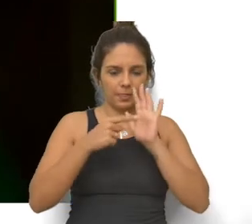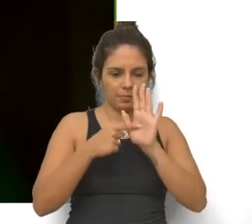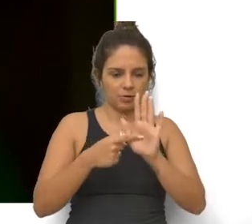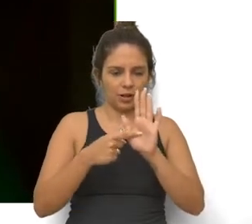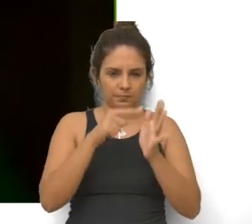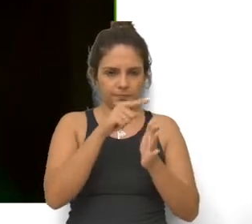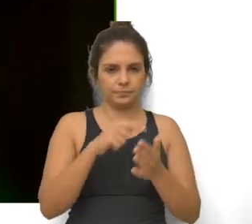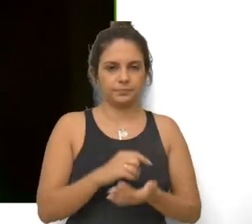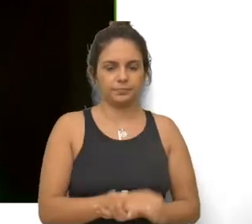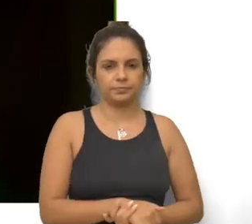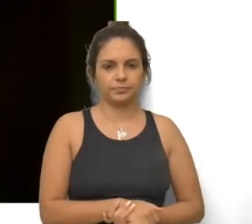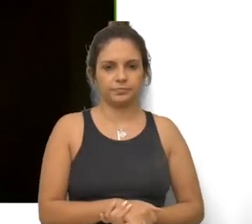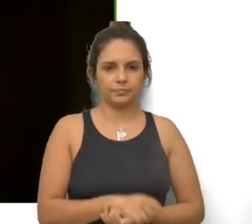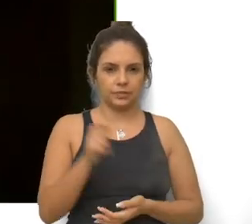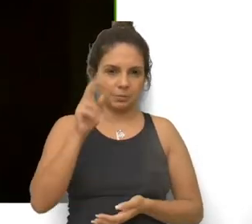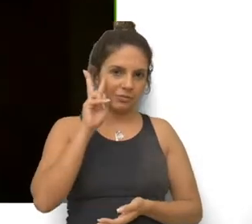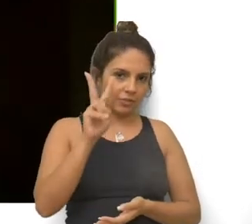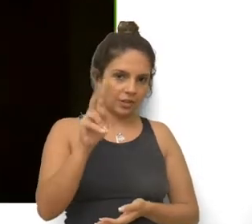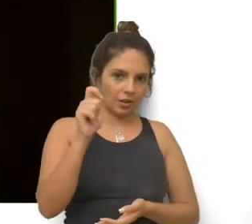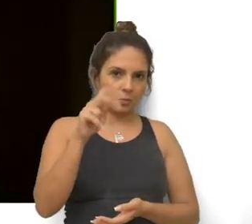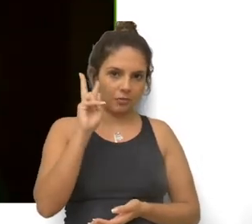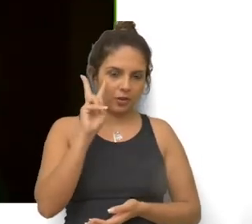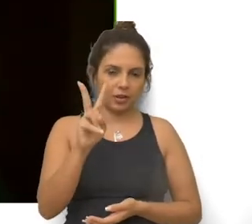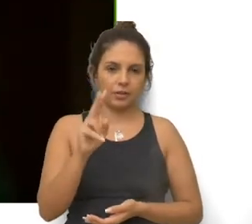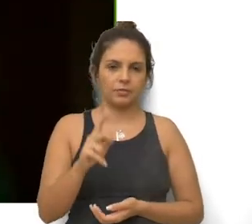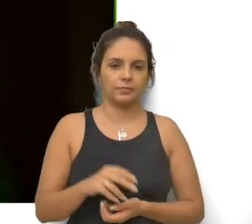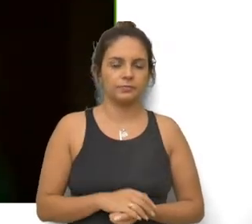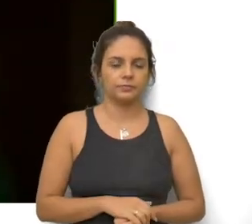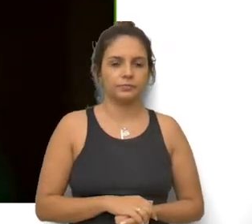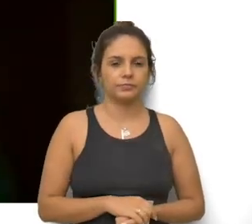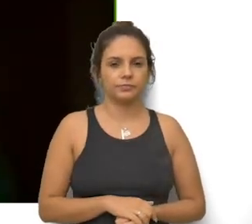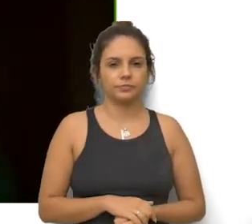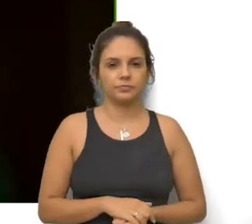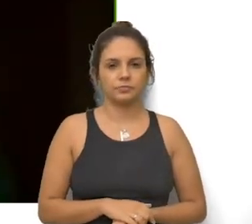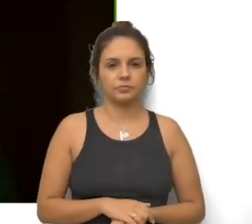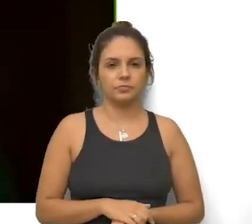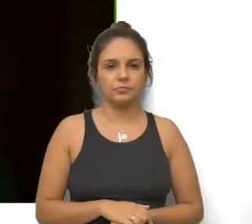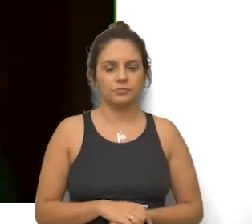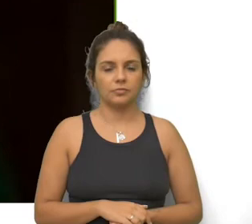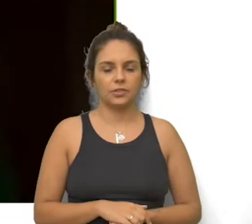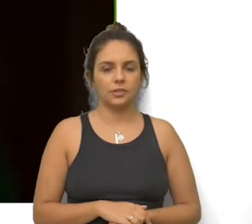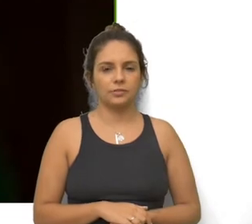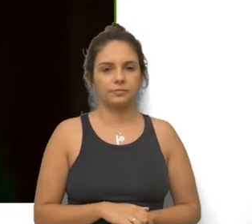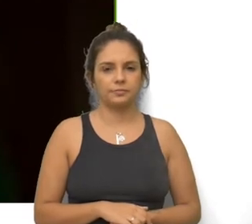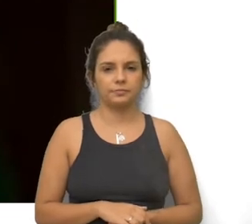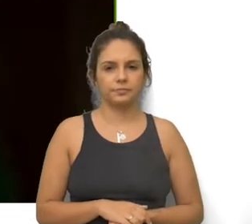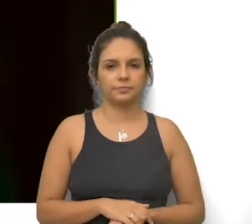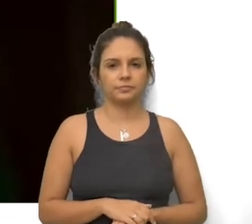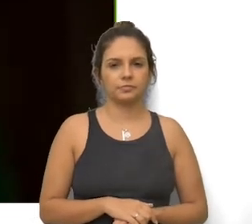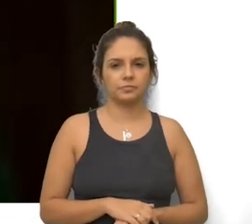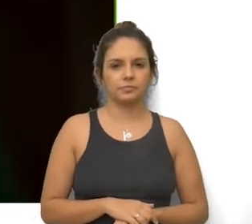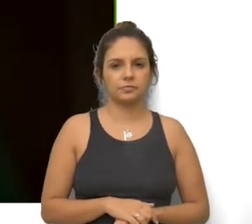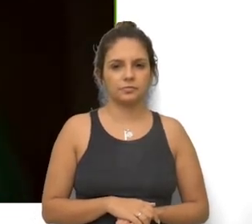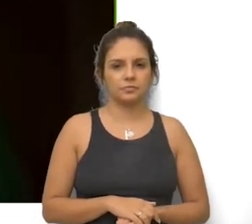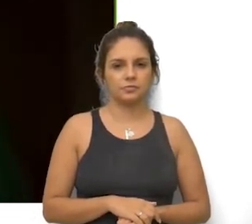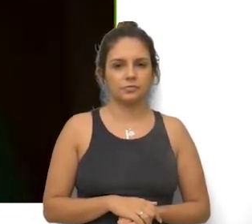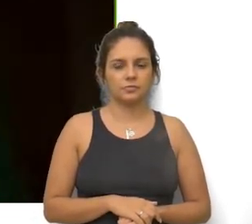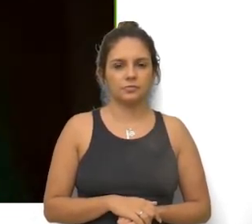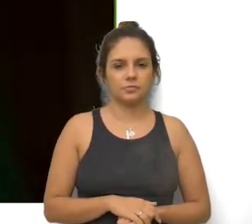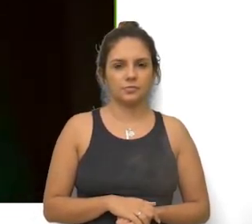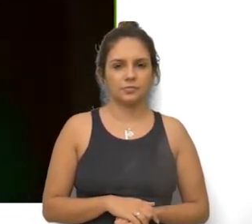que compõem a nova edição do livro de Martha Góes. Eu acho que não consigo mostrar aqui, mas só um pouquinho,